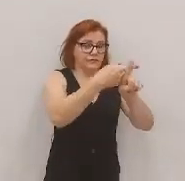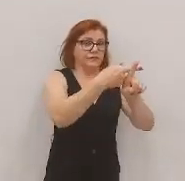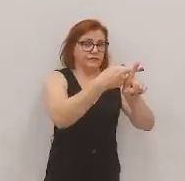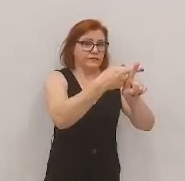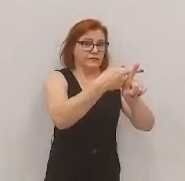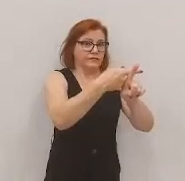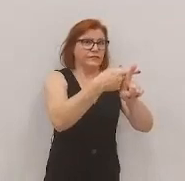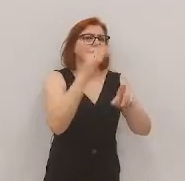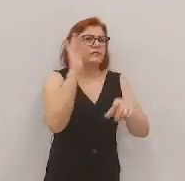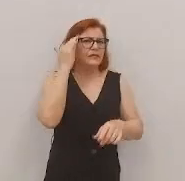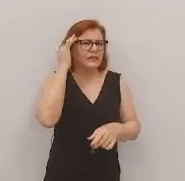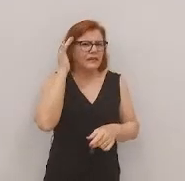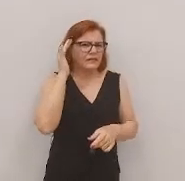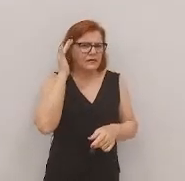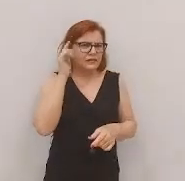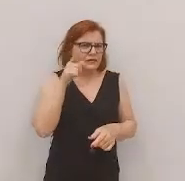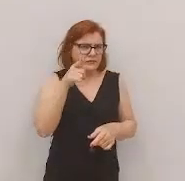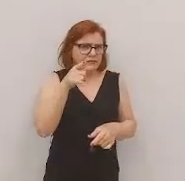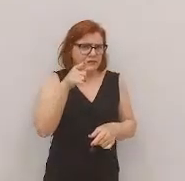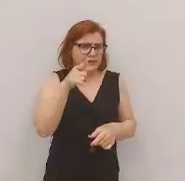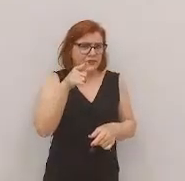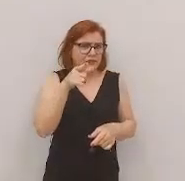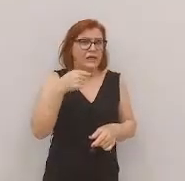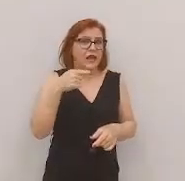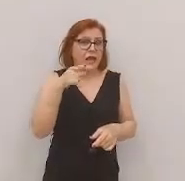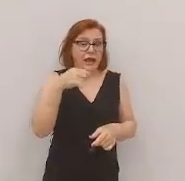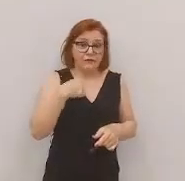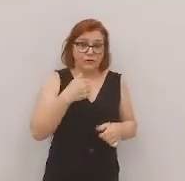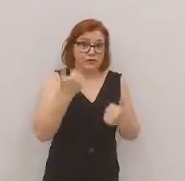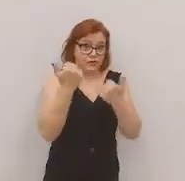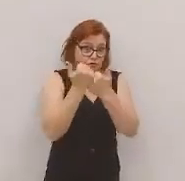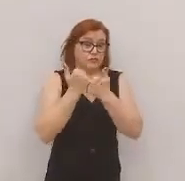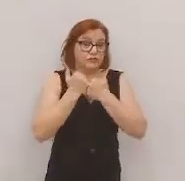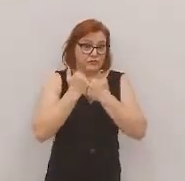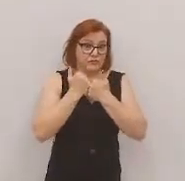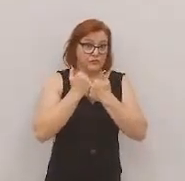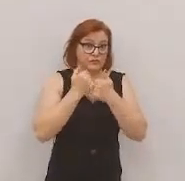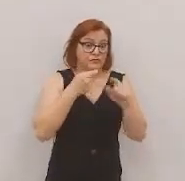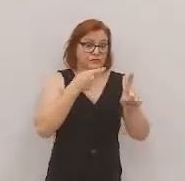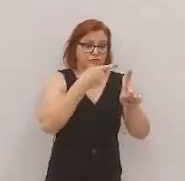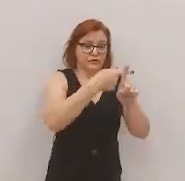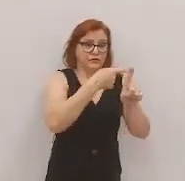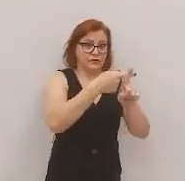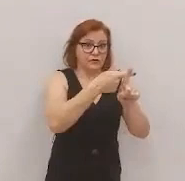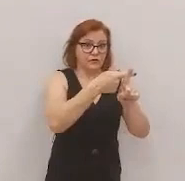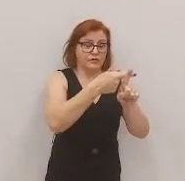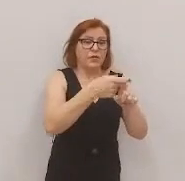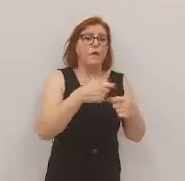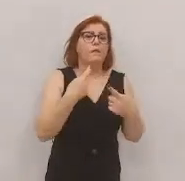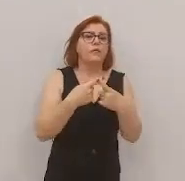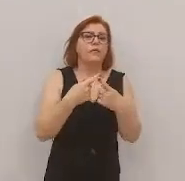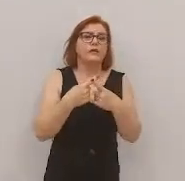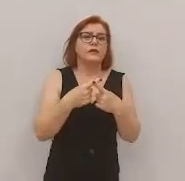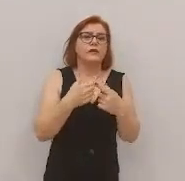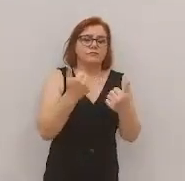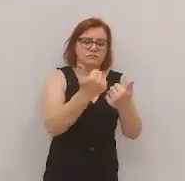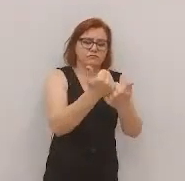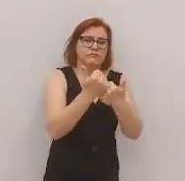E aqui, tendo cancelado o escrito da